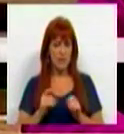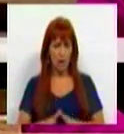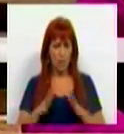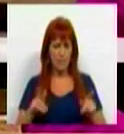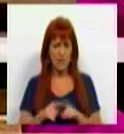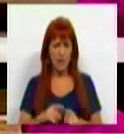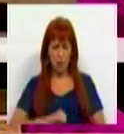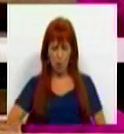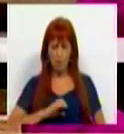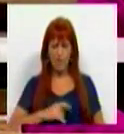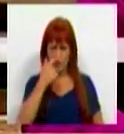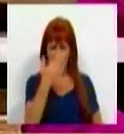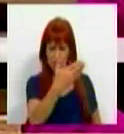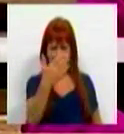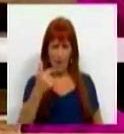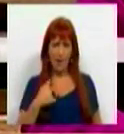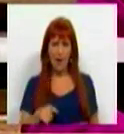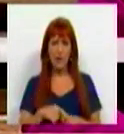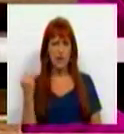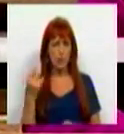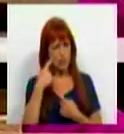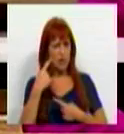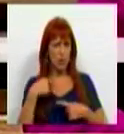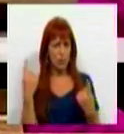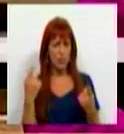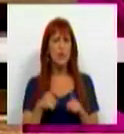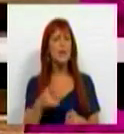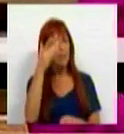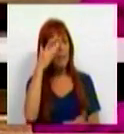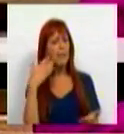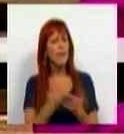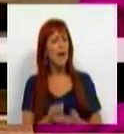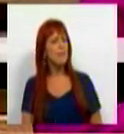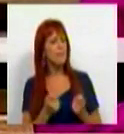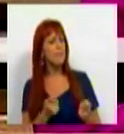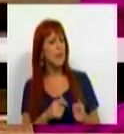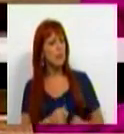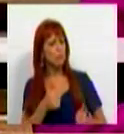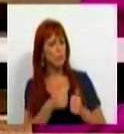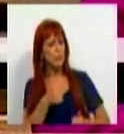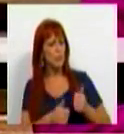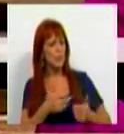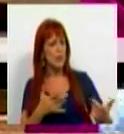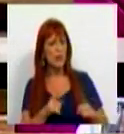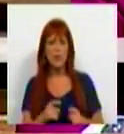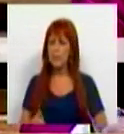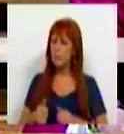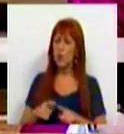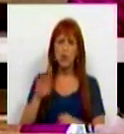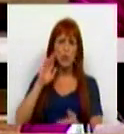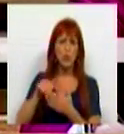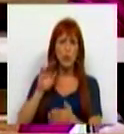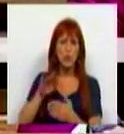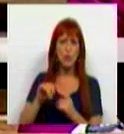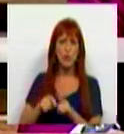aumentar a confiança dos cidadãos nas instituições públicas, facilitar o investimento e a competitividade e melhorar os